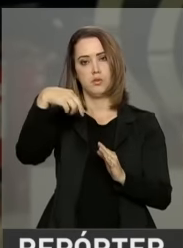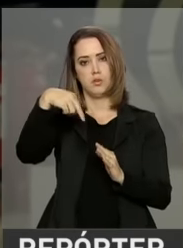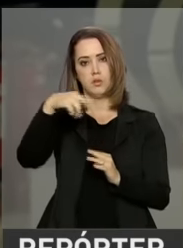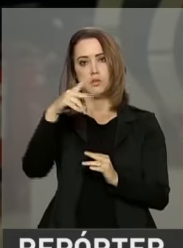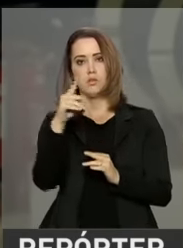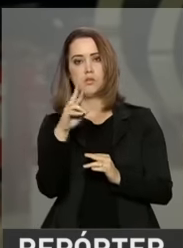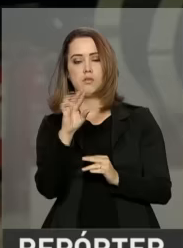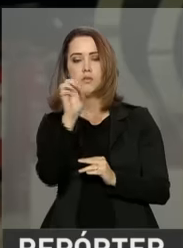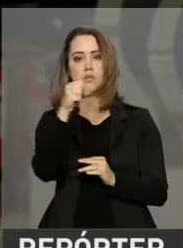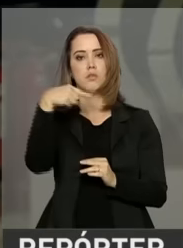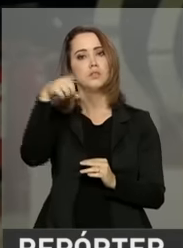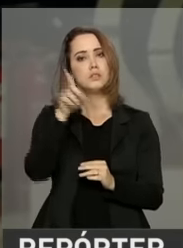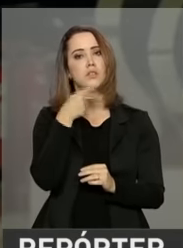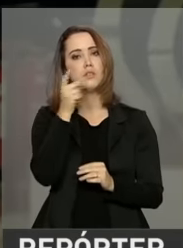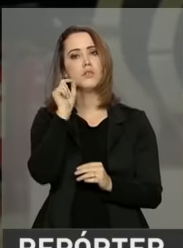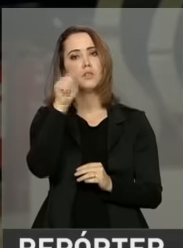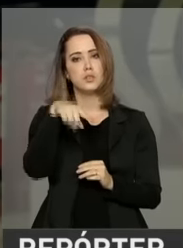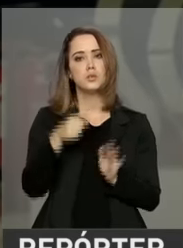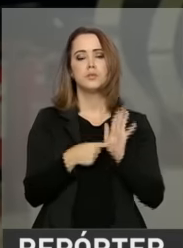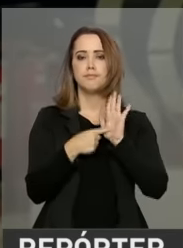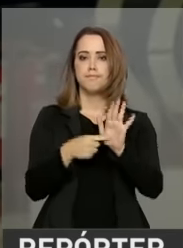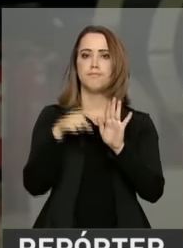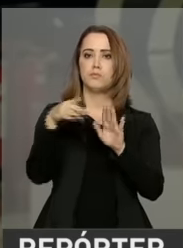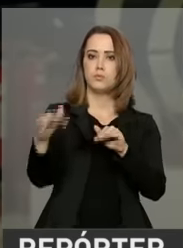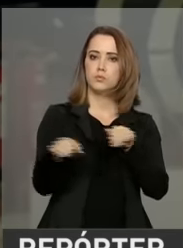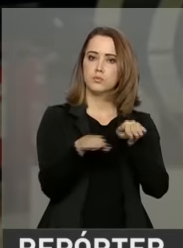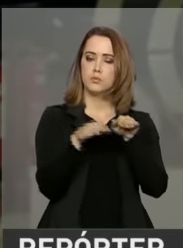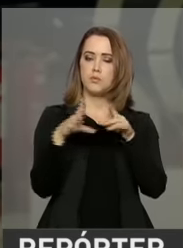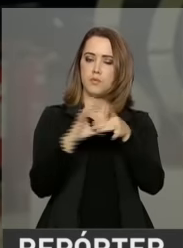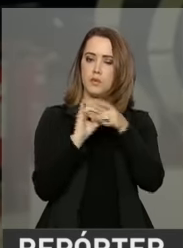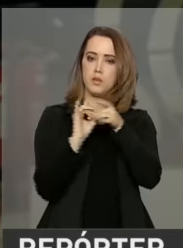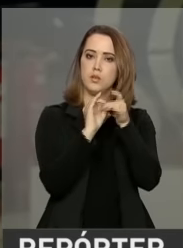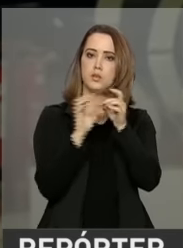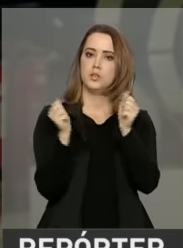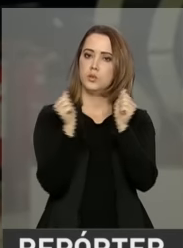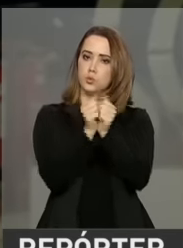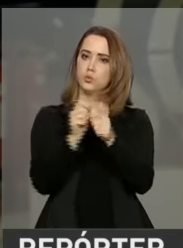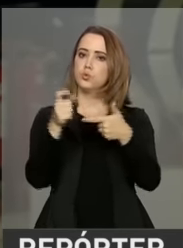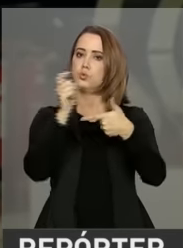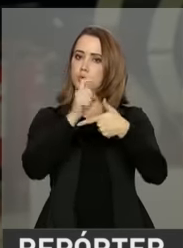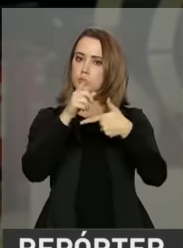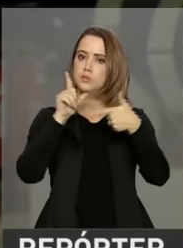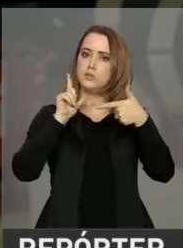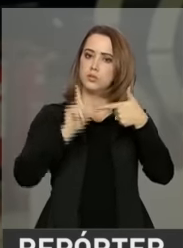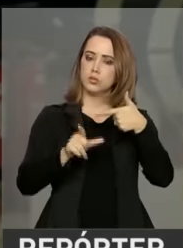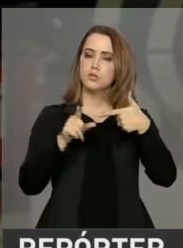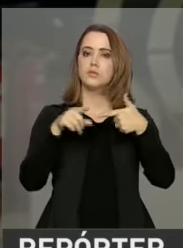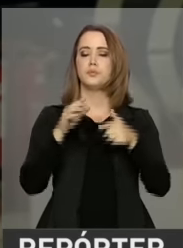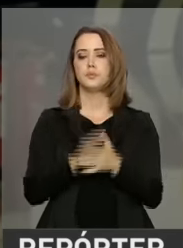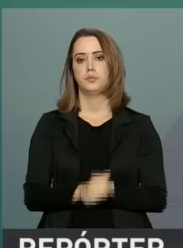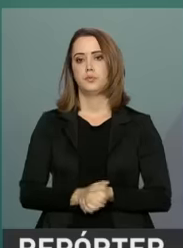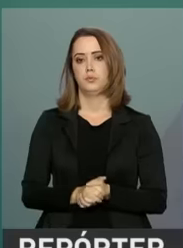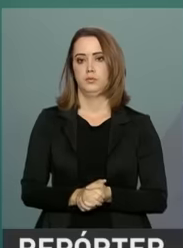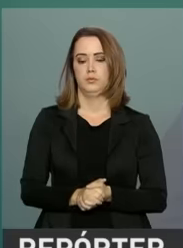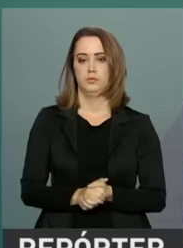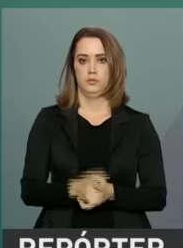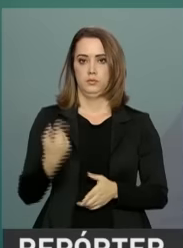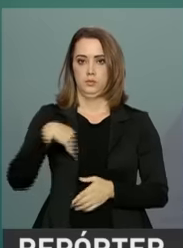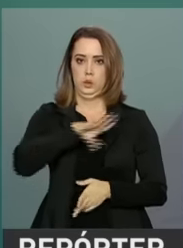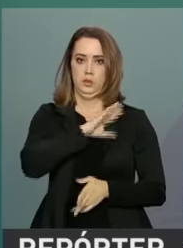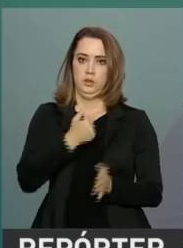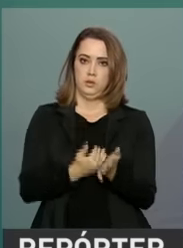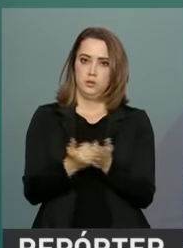afirmou que encontros como este demonstram a harmonia entre os poderes executivo e o legislativo nós